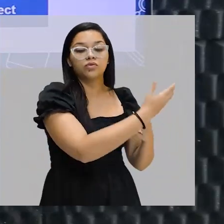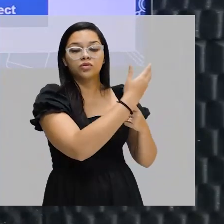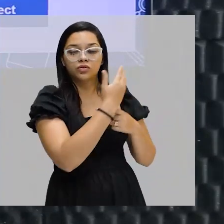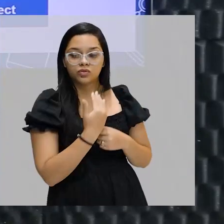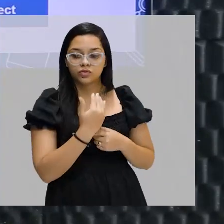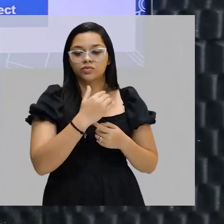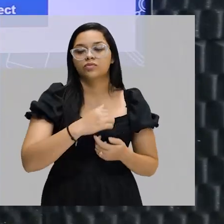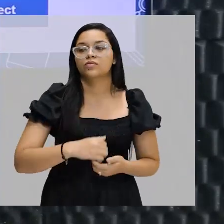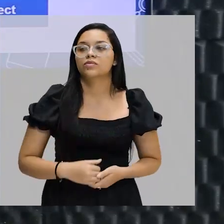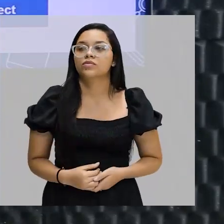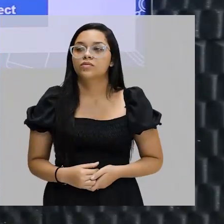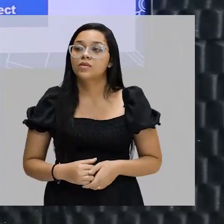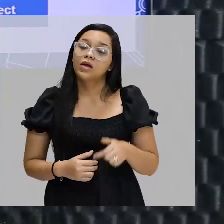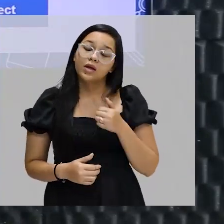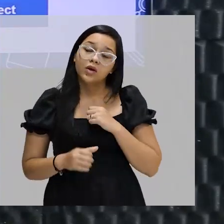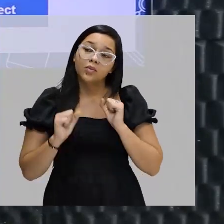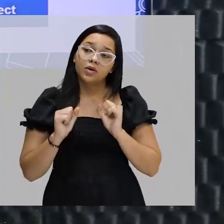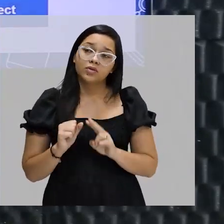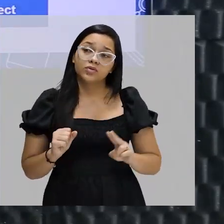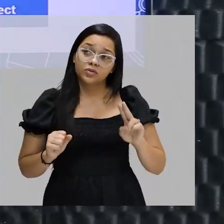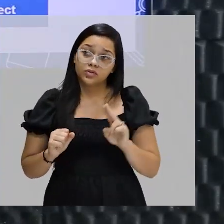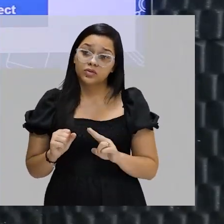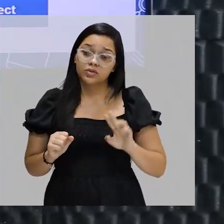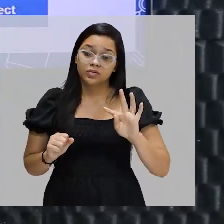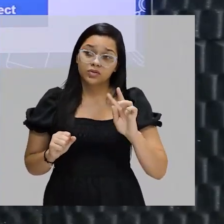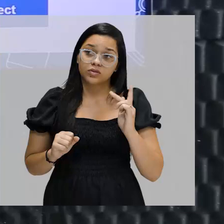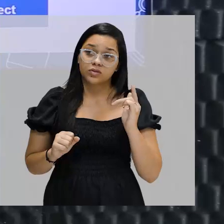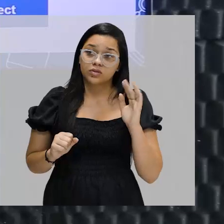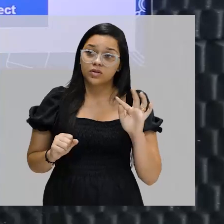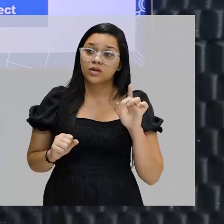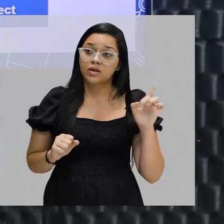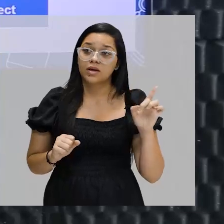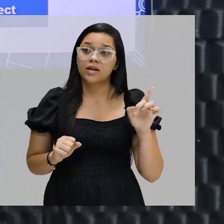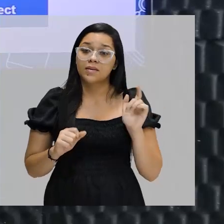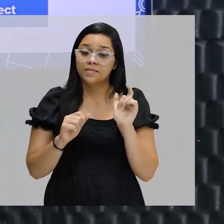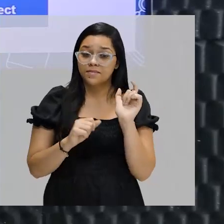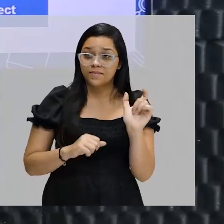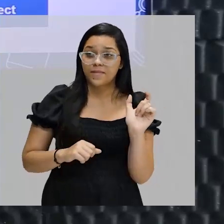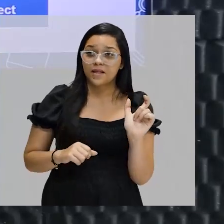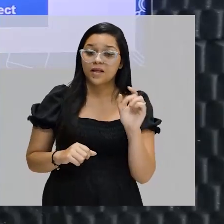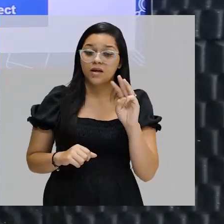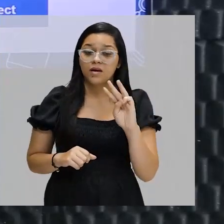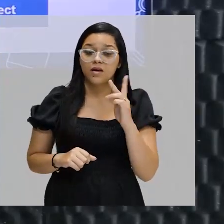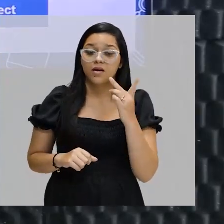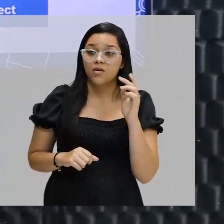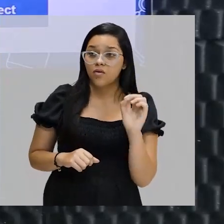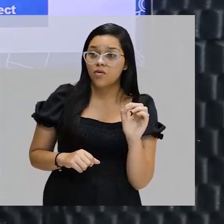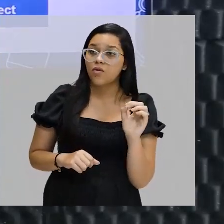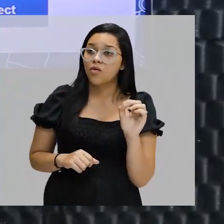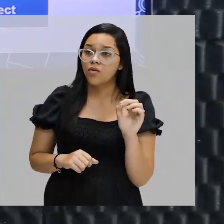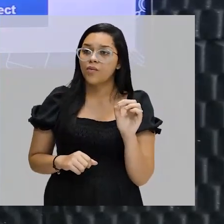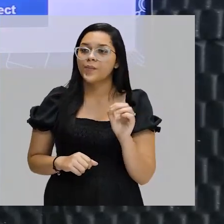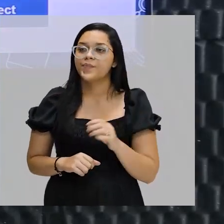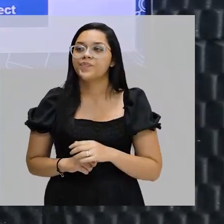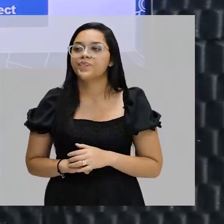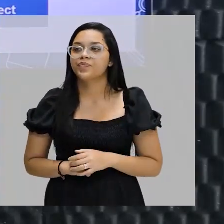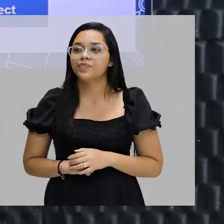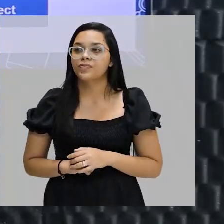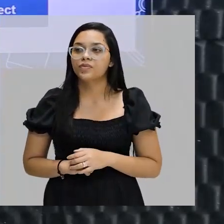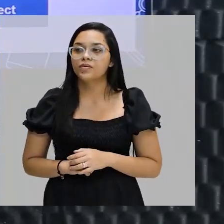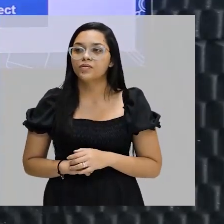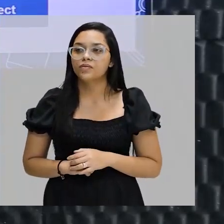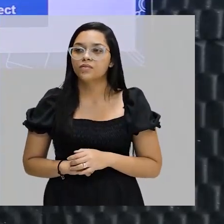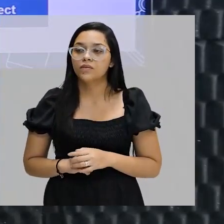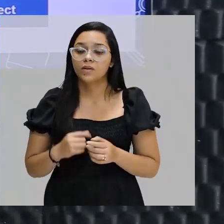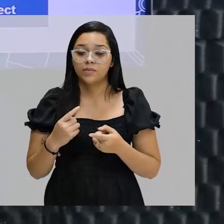nos ajudou. Eu poderia usar no lugar do that aquela palavrinha lá, who, tá? O pronome que se refere à